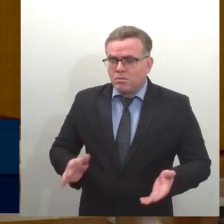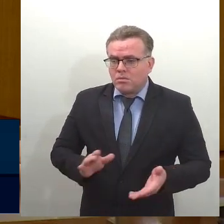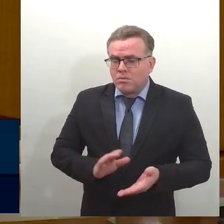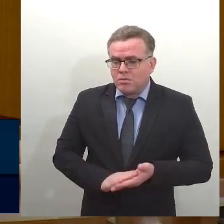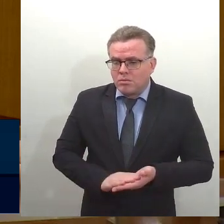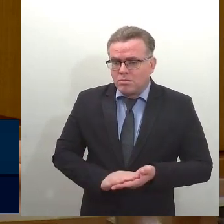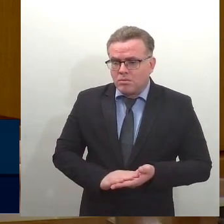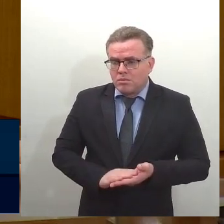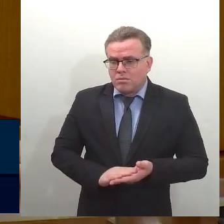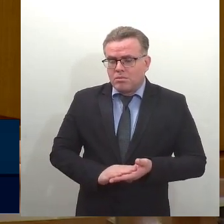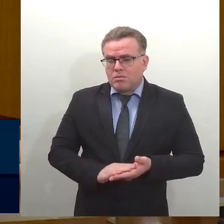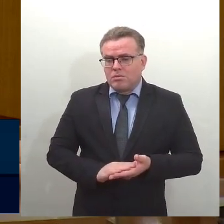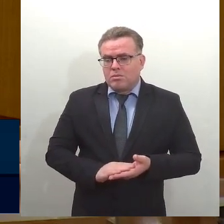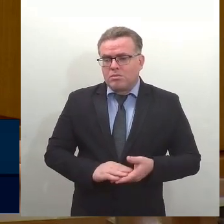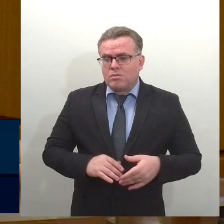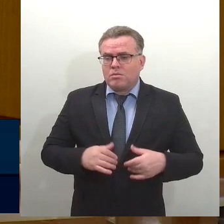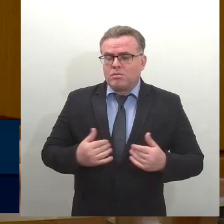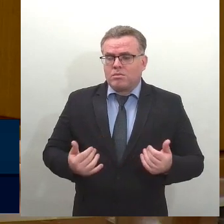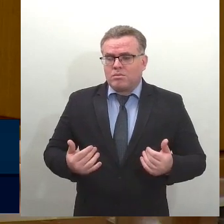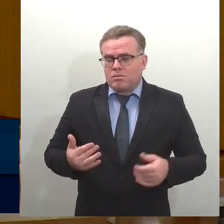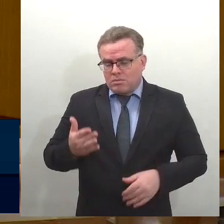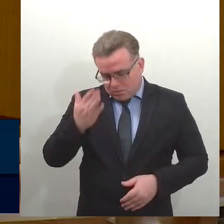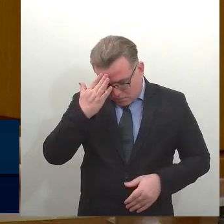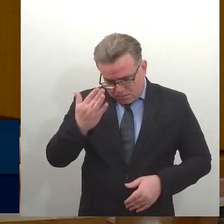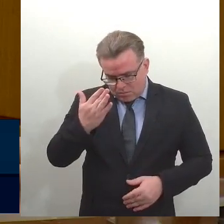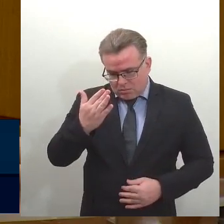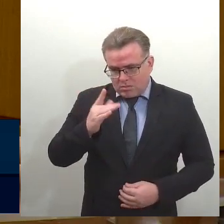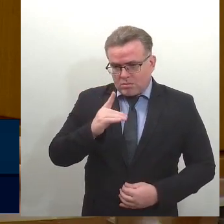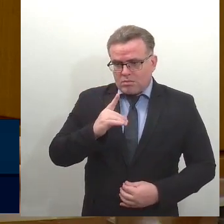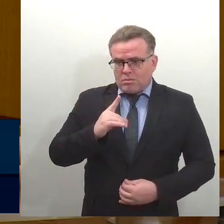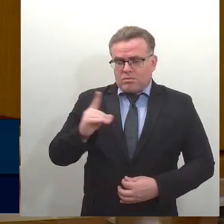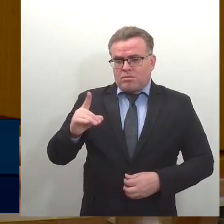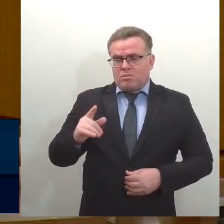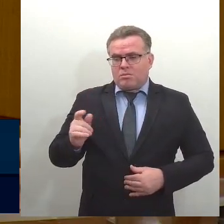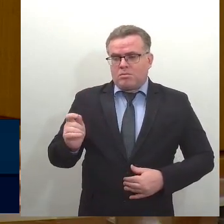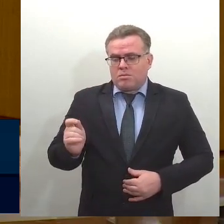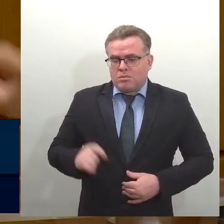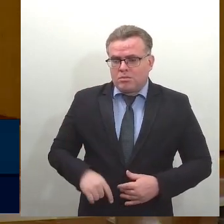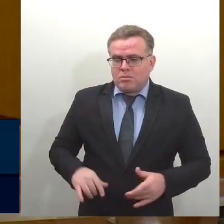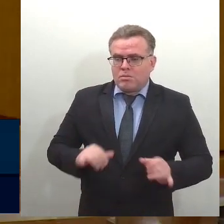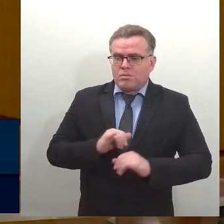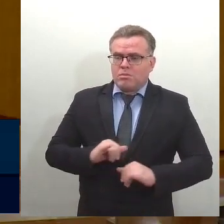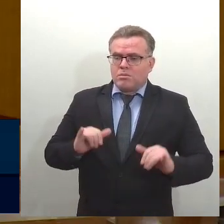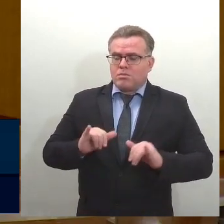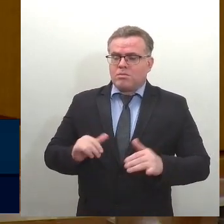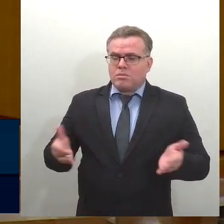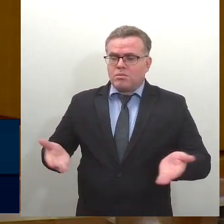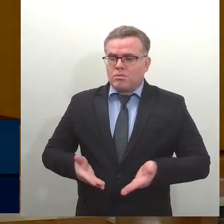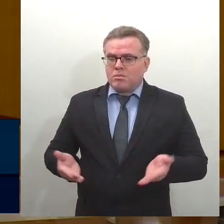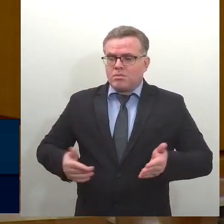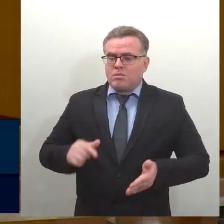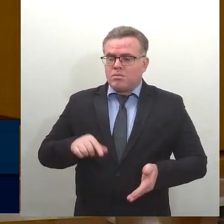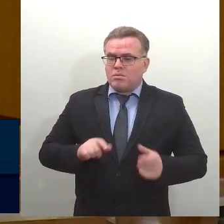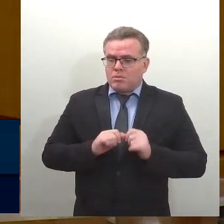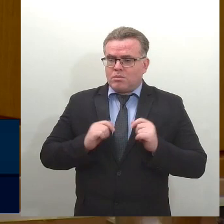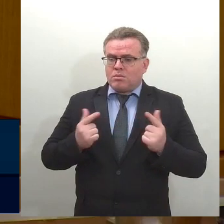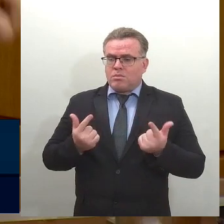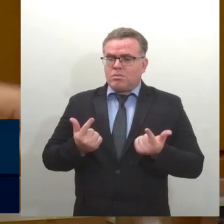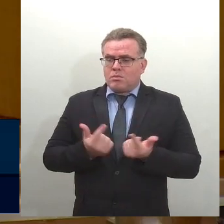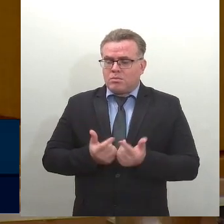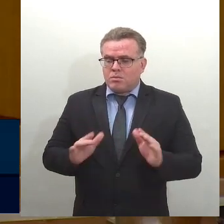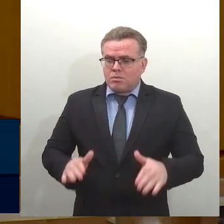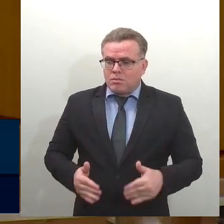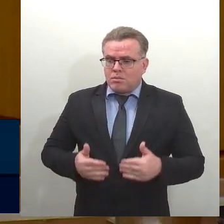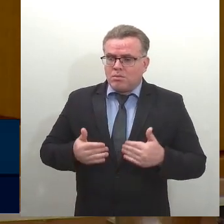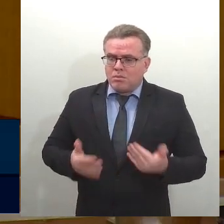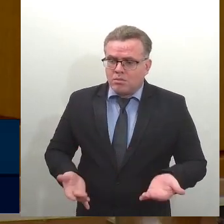graças a Deus, com a voz que tenho hoje nessa Assembleia, nenhuma campanha de difamação